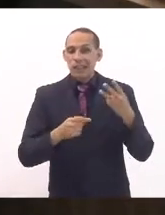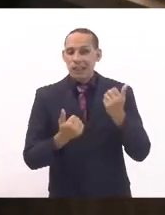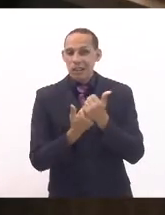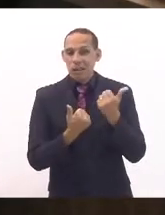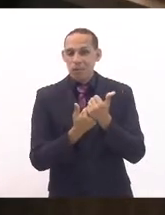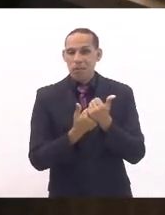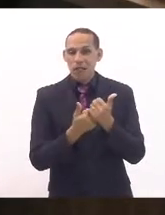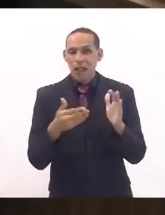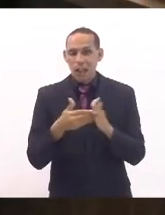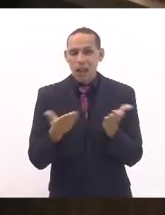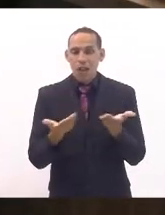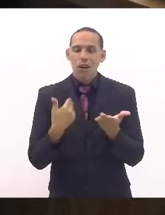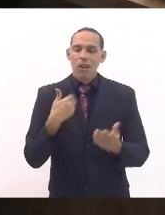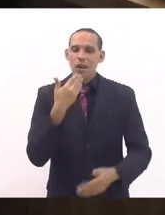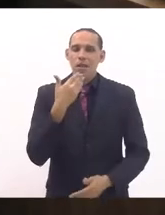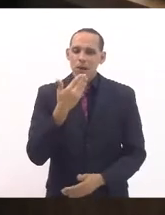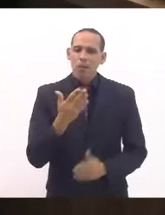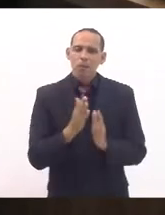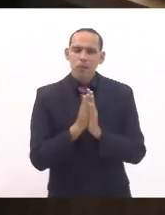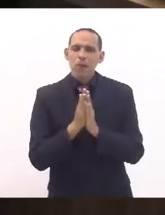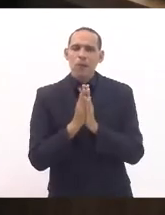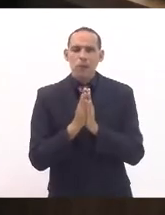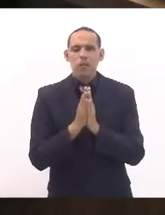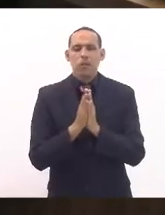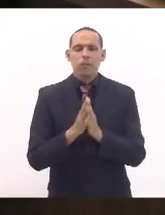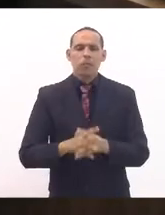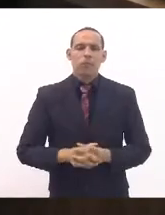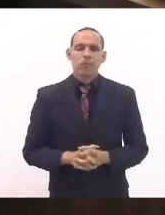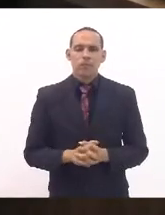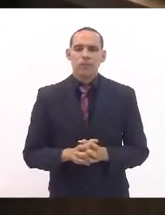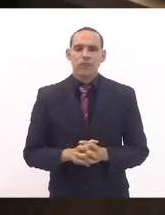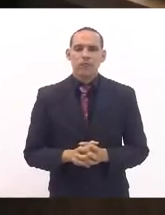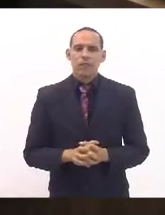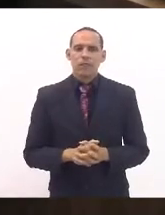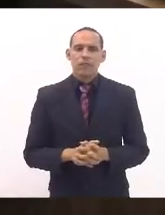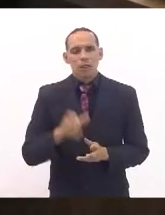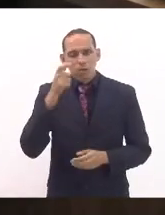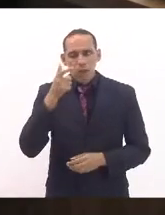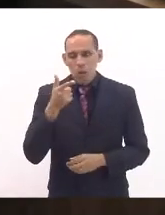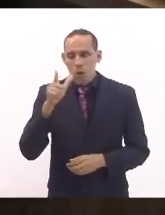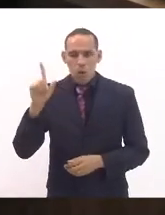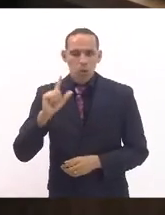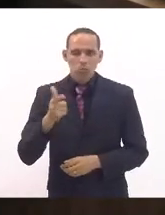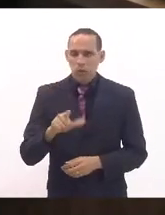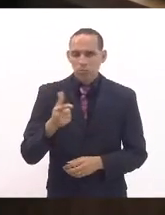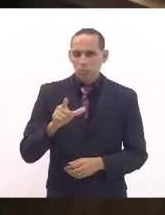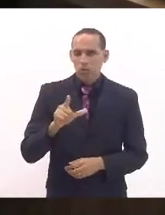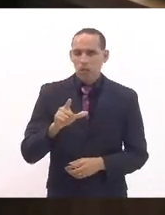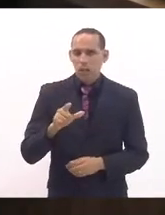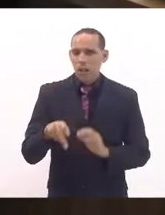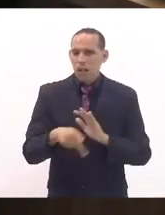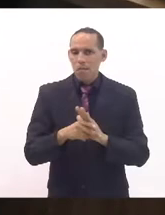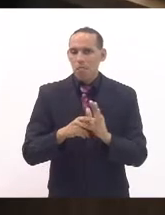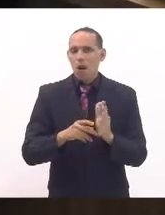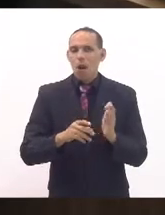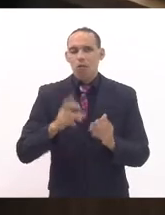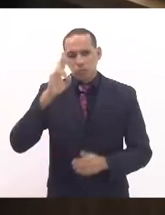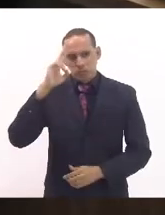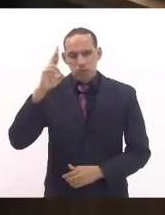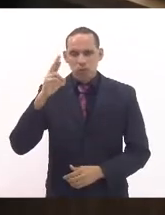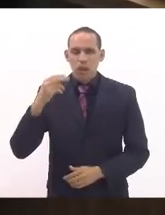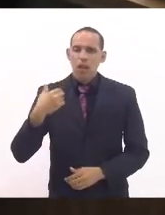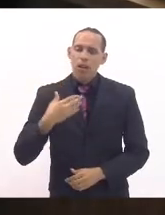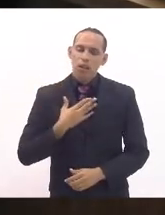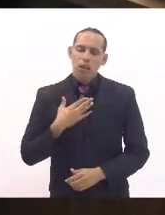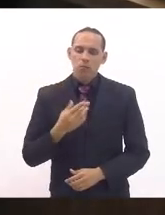agora, gostaria de pedir a Vossa Excelência aí que pudesse, não havendo interesse de outros partidos que não estejam contemplados na titularidade, incluir